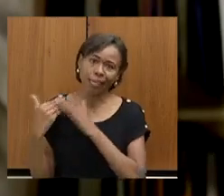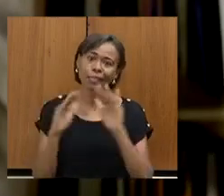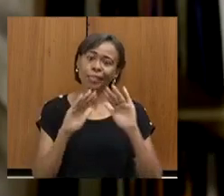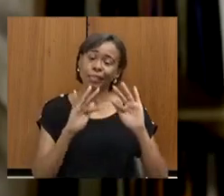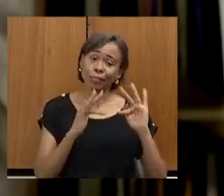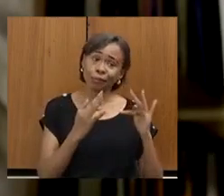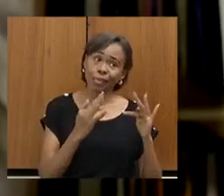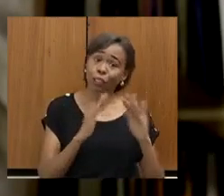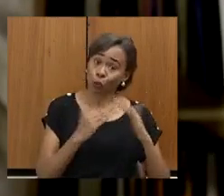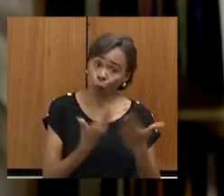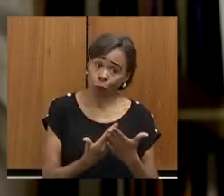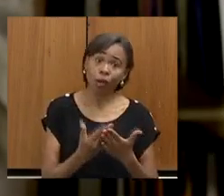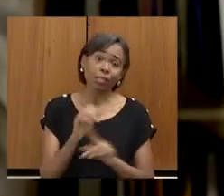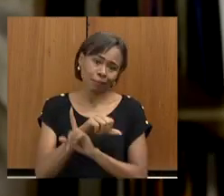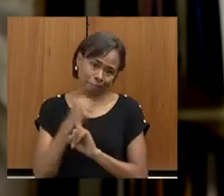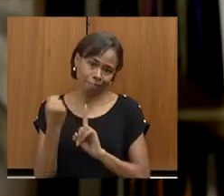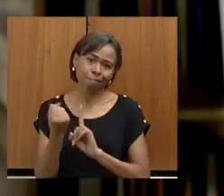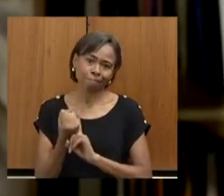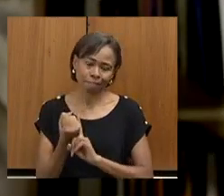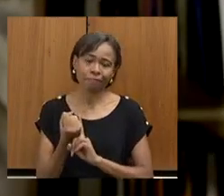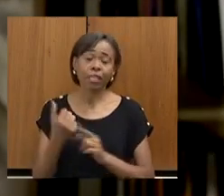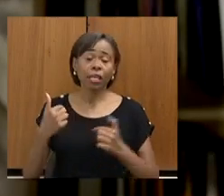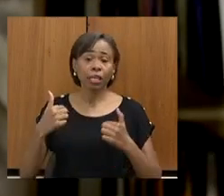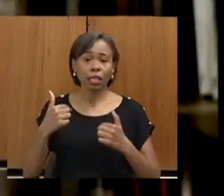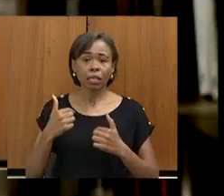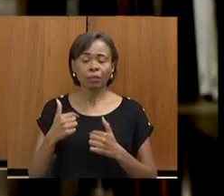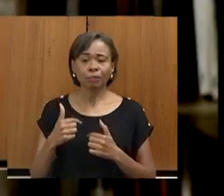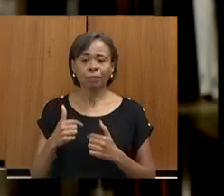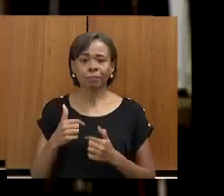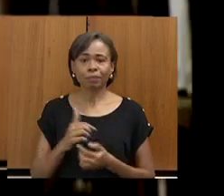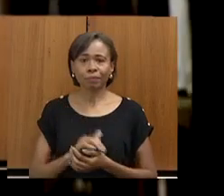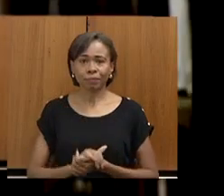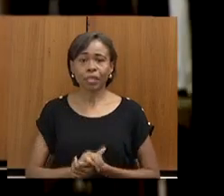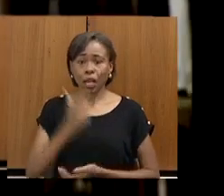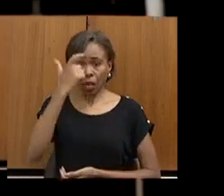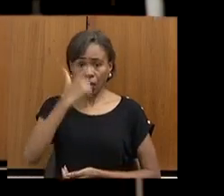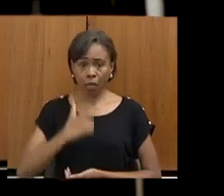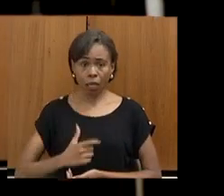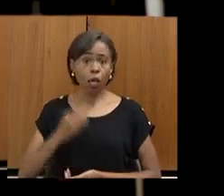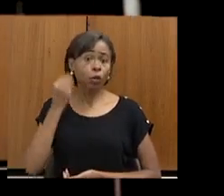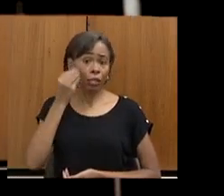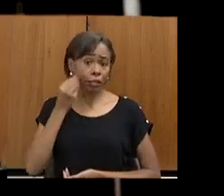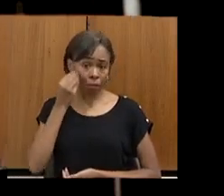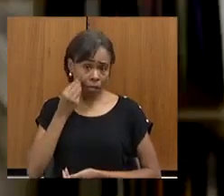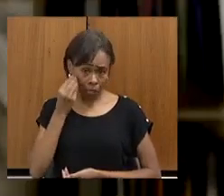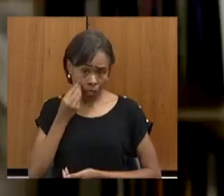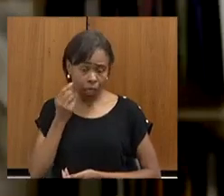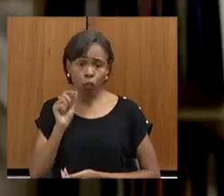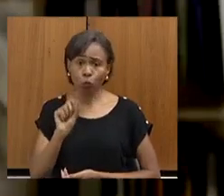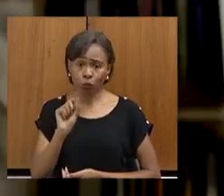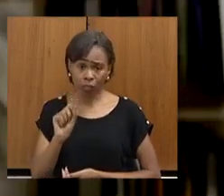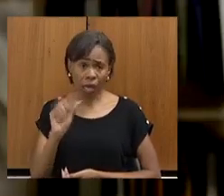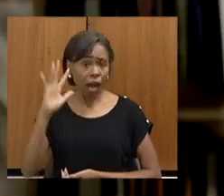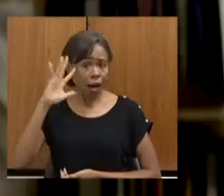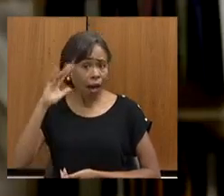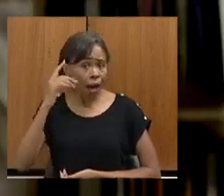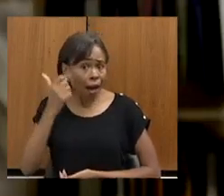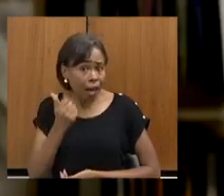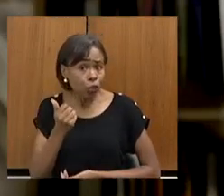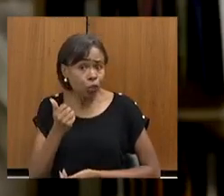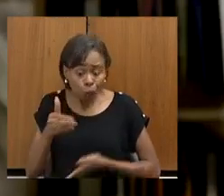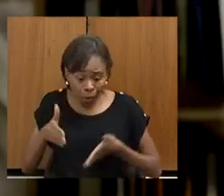E pela minha experiência... Para concluir, Suzana? Por incrível que pareça, eu acho que um caminho